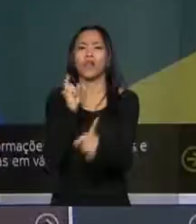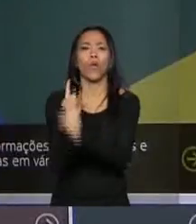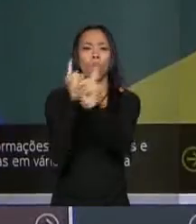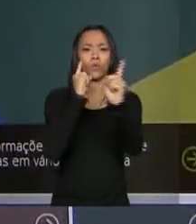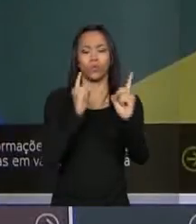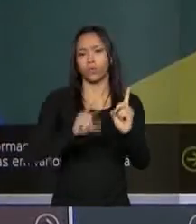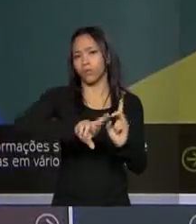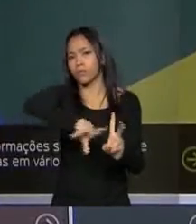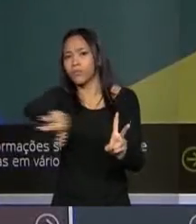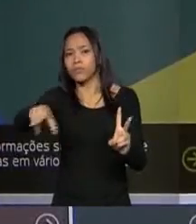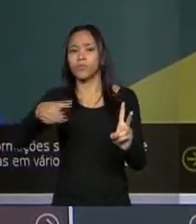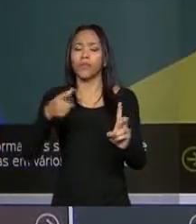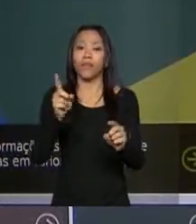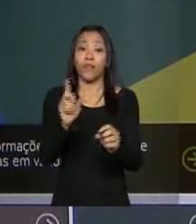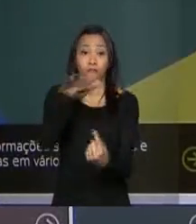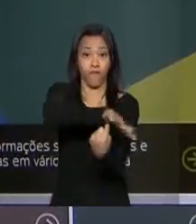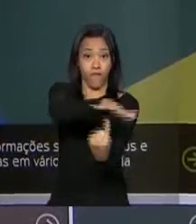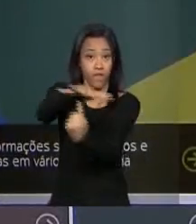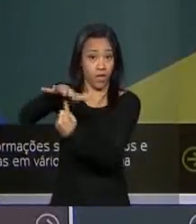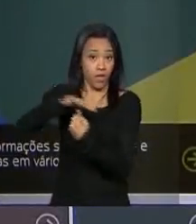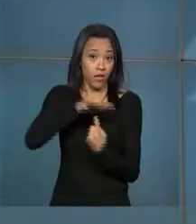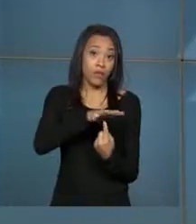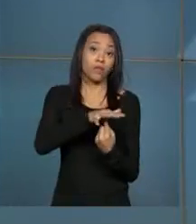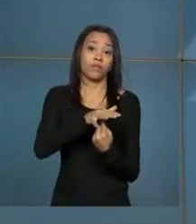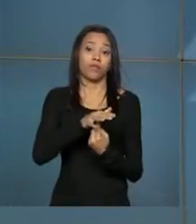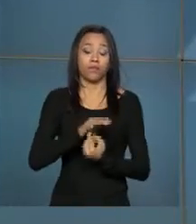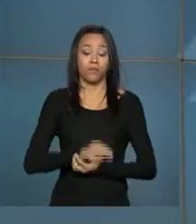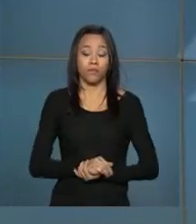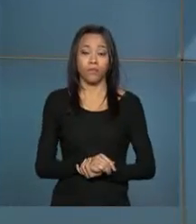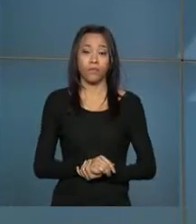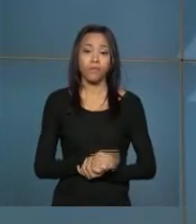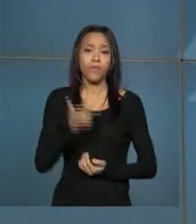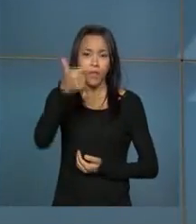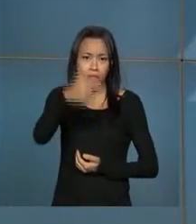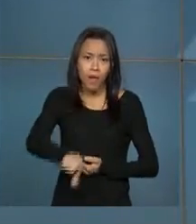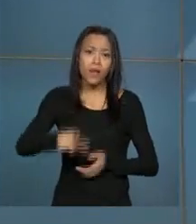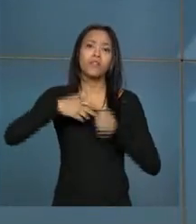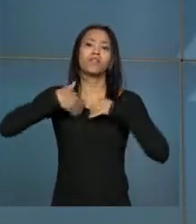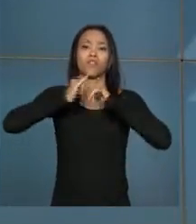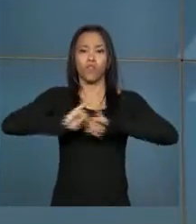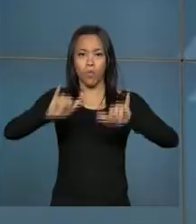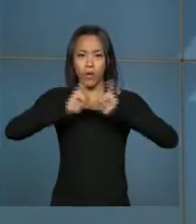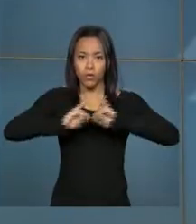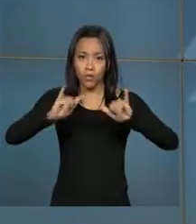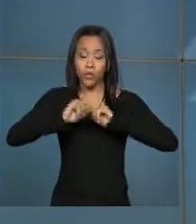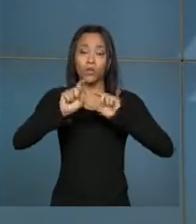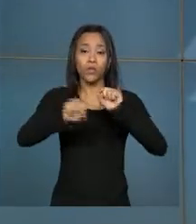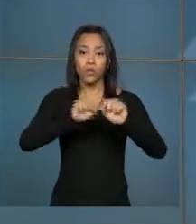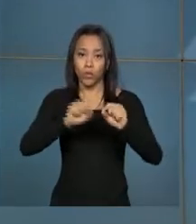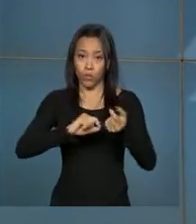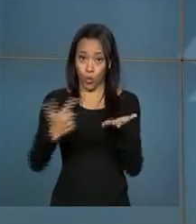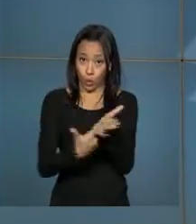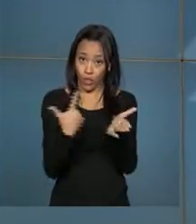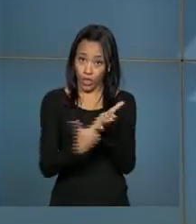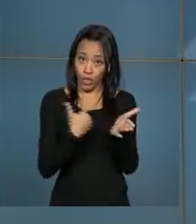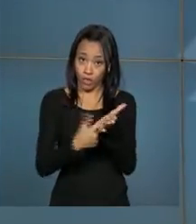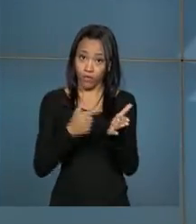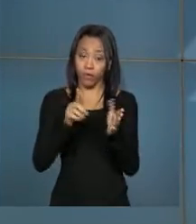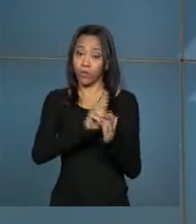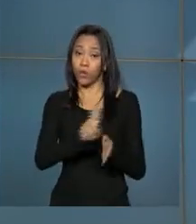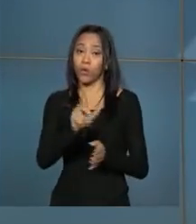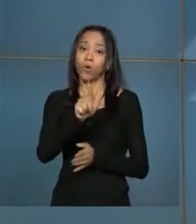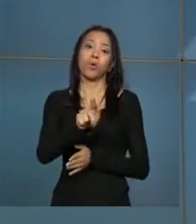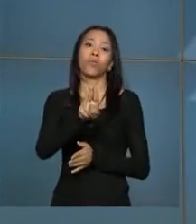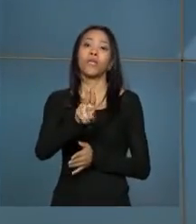financiamentos e estatísticas sobre comércio exterior. Para mais informações sobre o Guia de Comércio Exterior e Investimento,